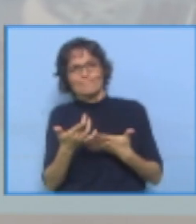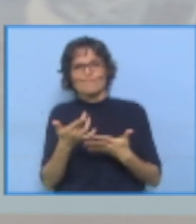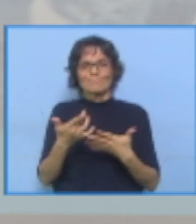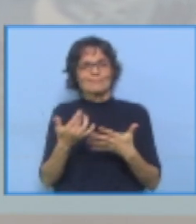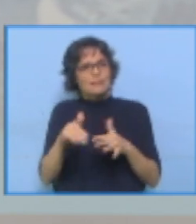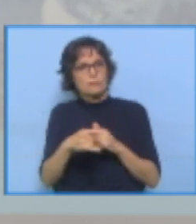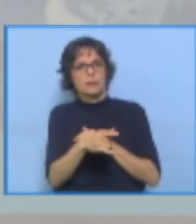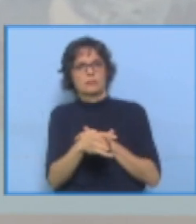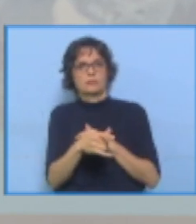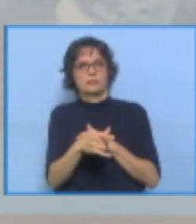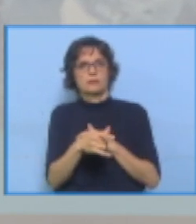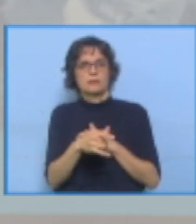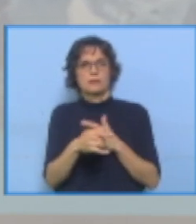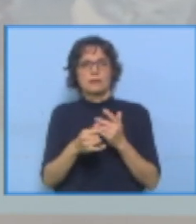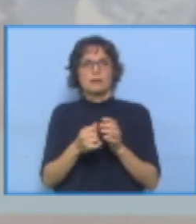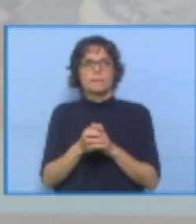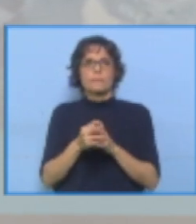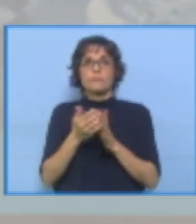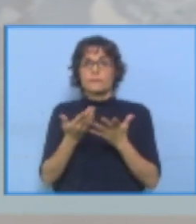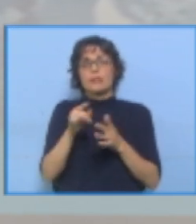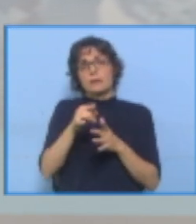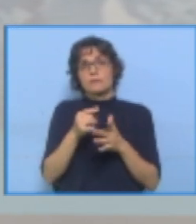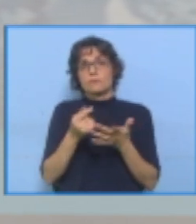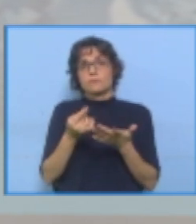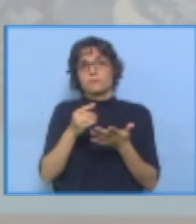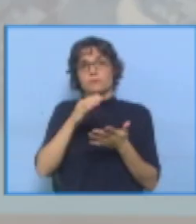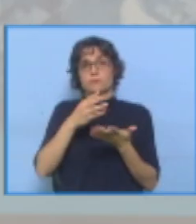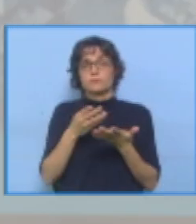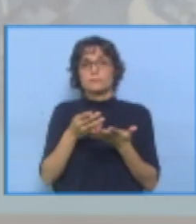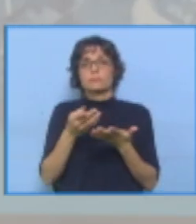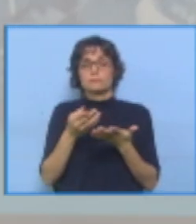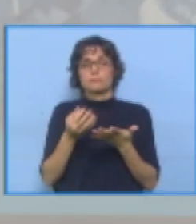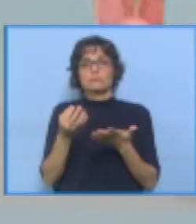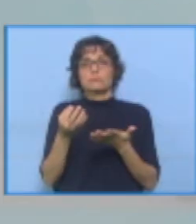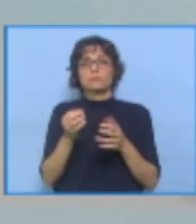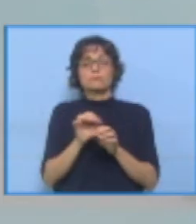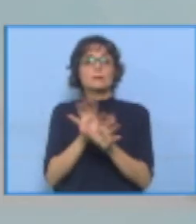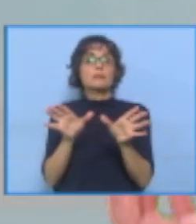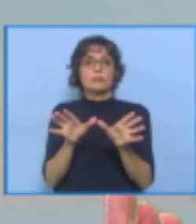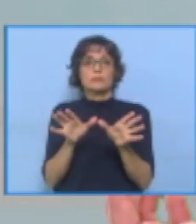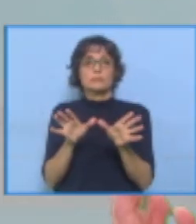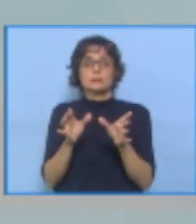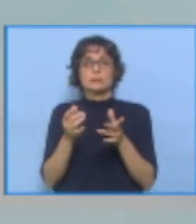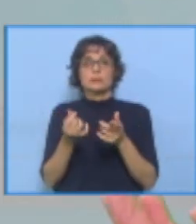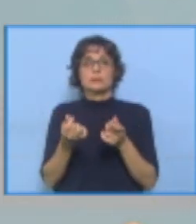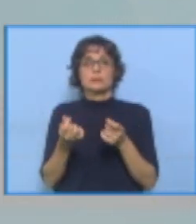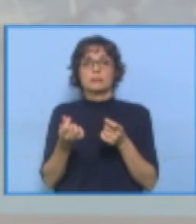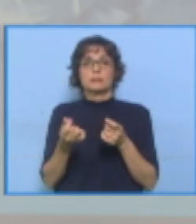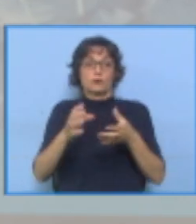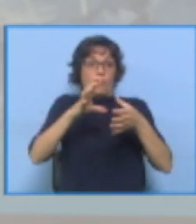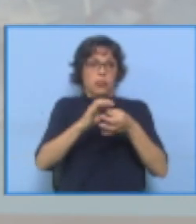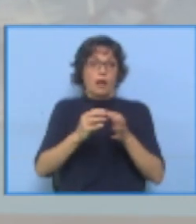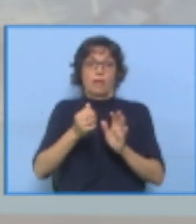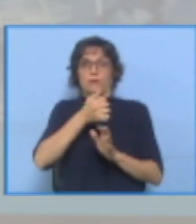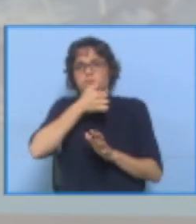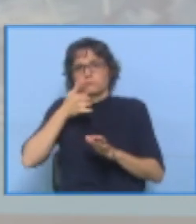não tem nada a ver com a noção do Papa Francisco. Isto não nos leva necessariamente a partilhar o martírio, que em alguns casos e em